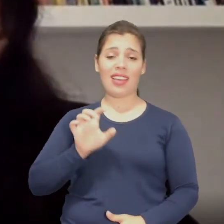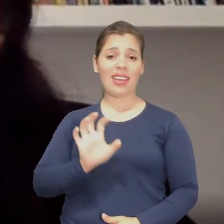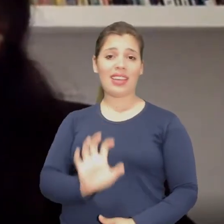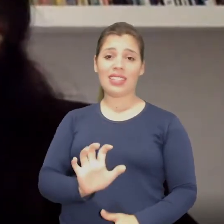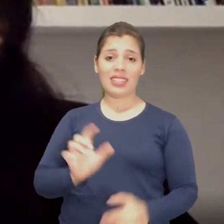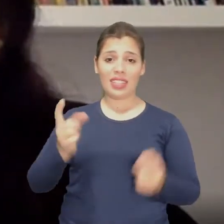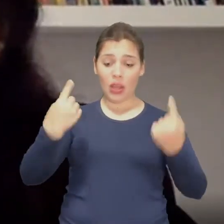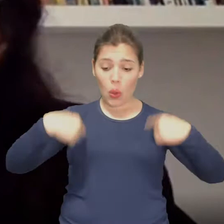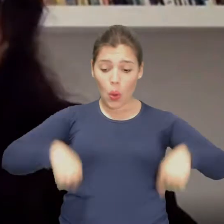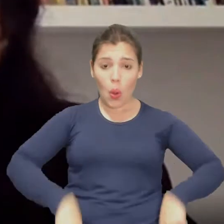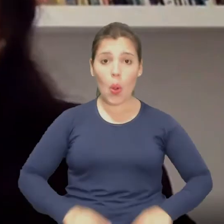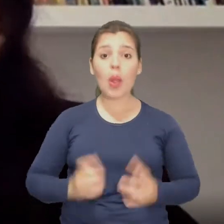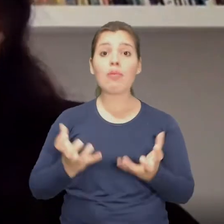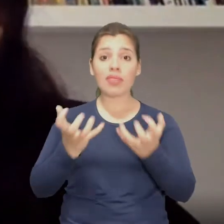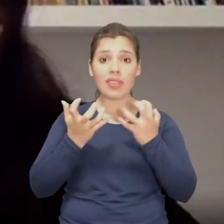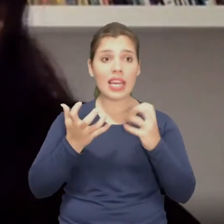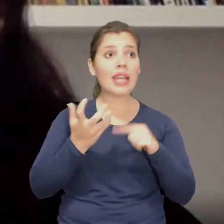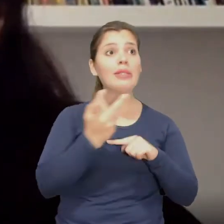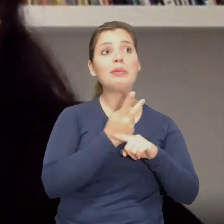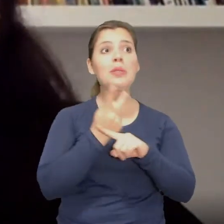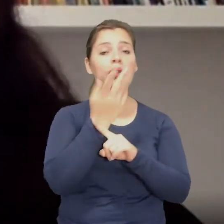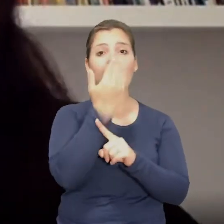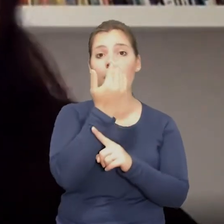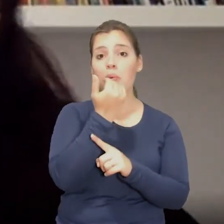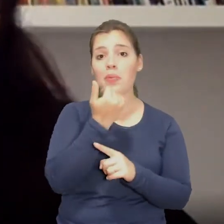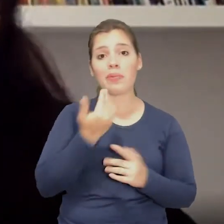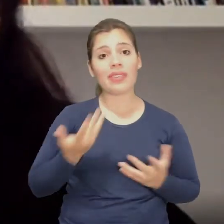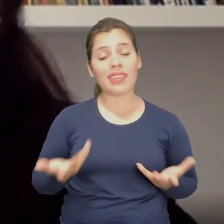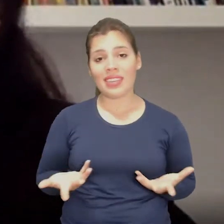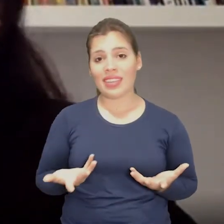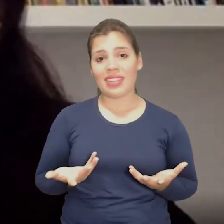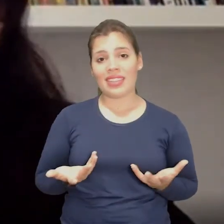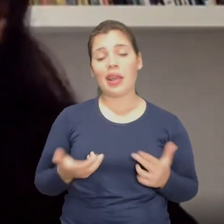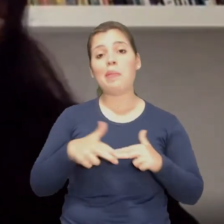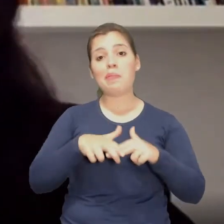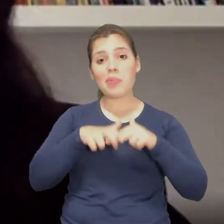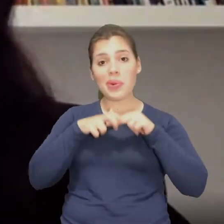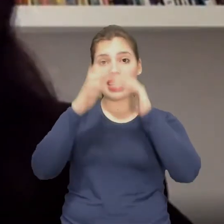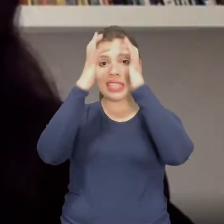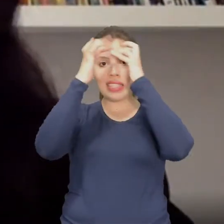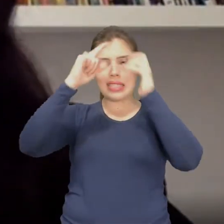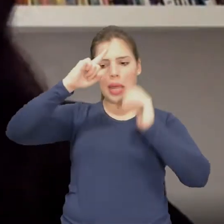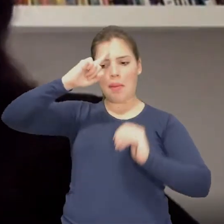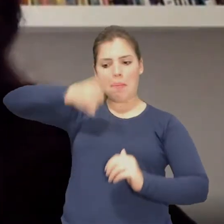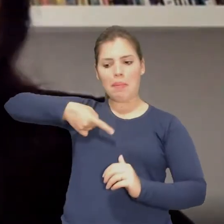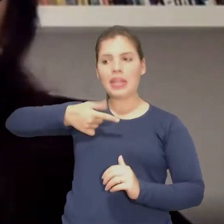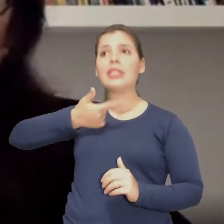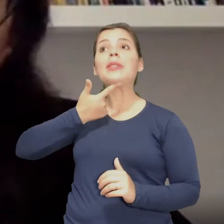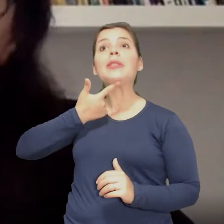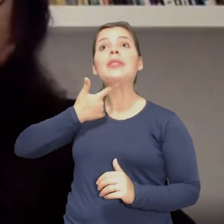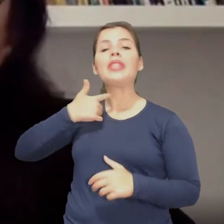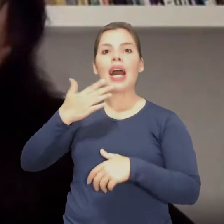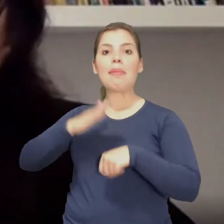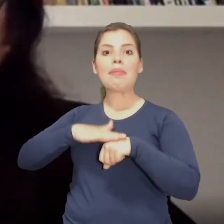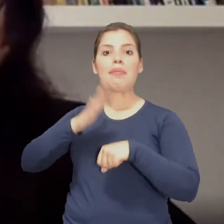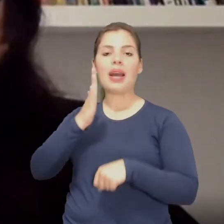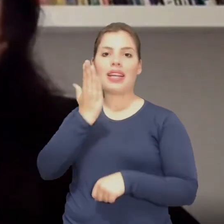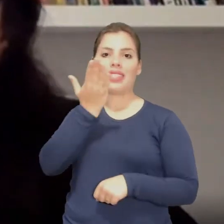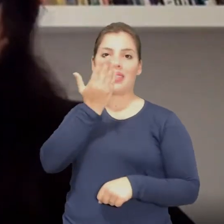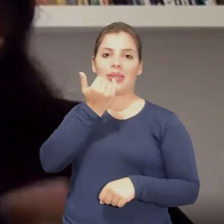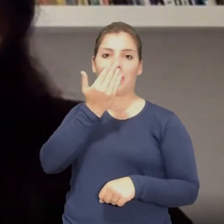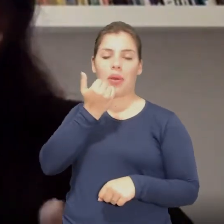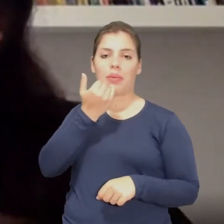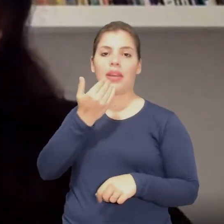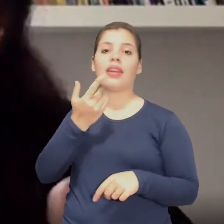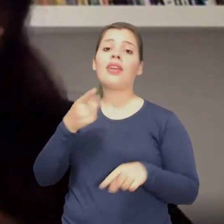busque comida, que você coma. Então, a outra forma de fazer isso é aumentando o seu apetite e diminuindo a sua saciedade.